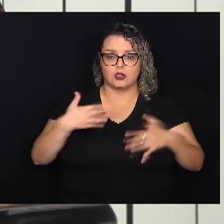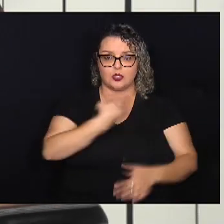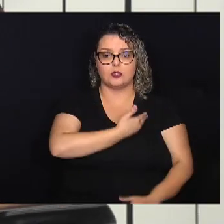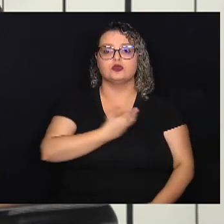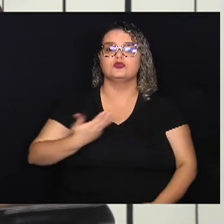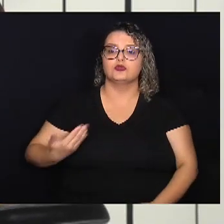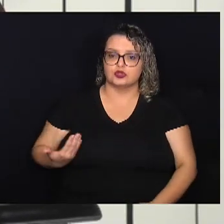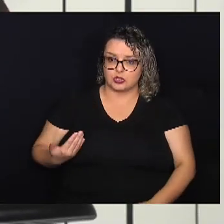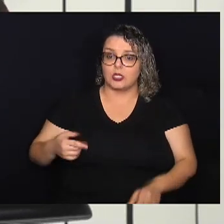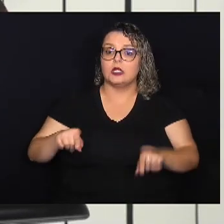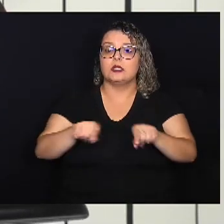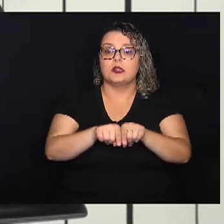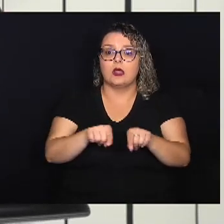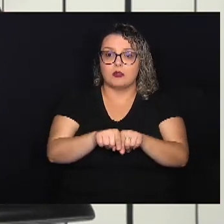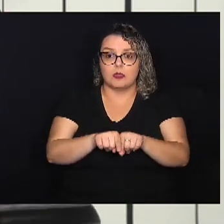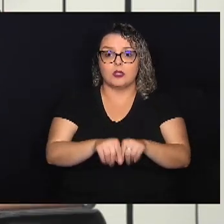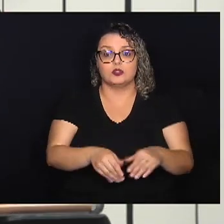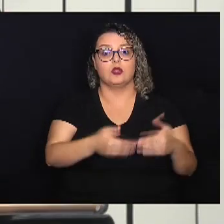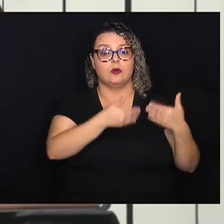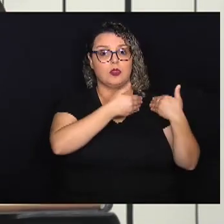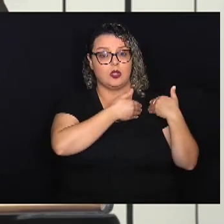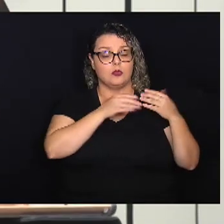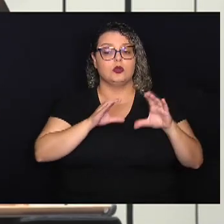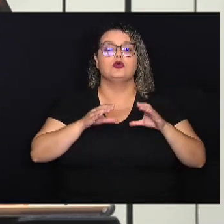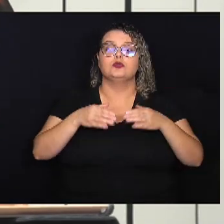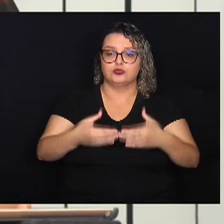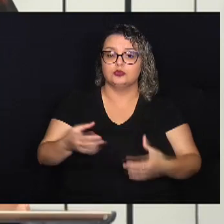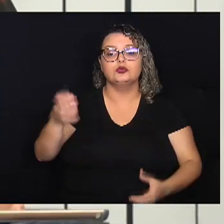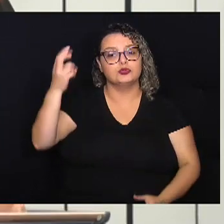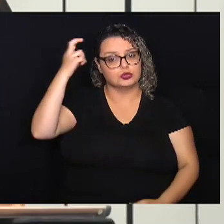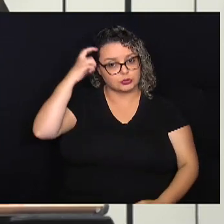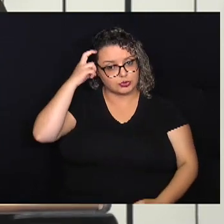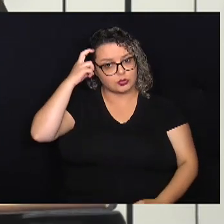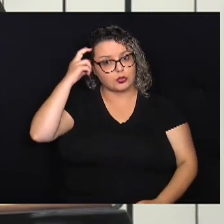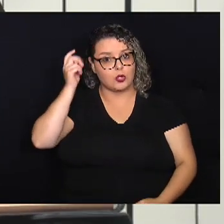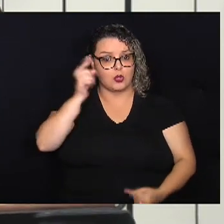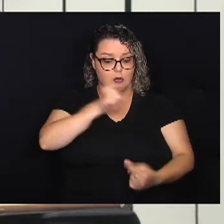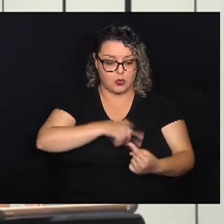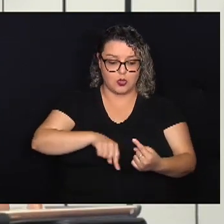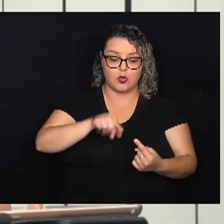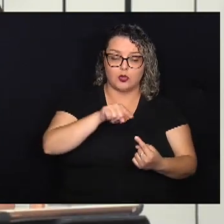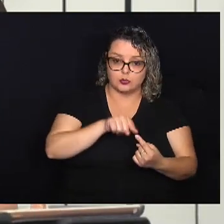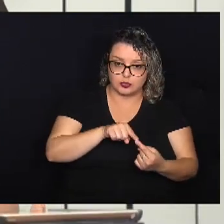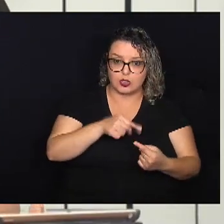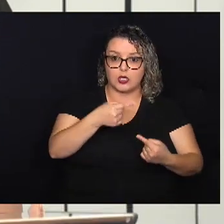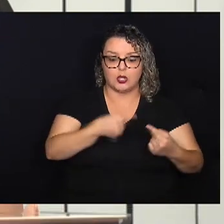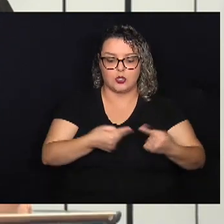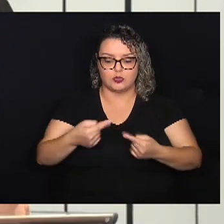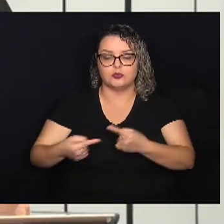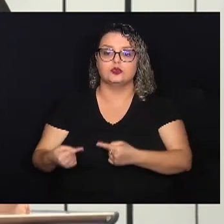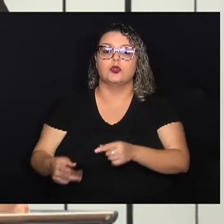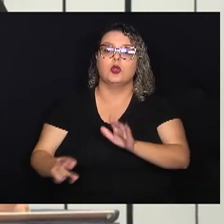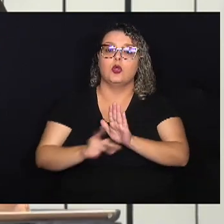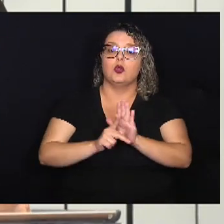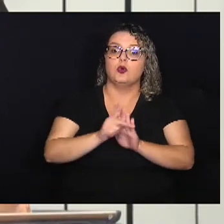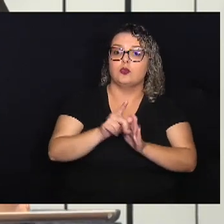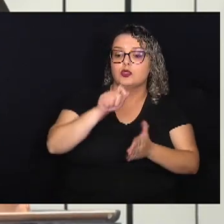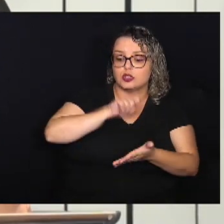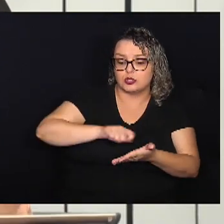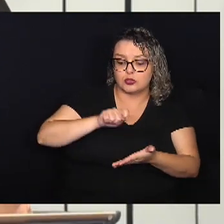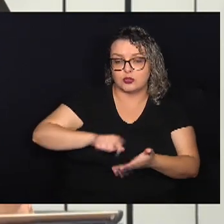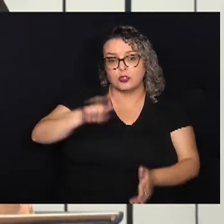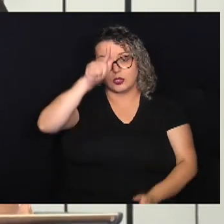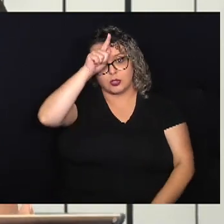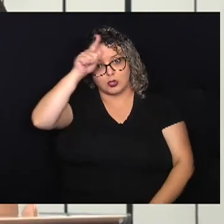pública. Também sob responsabilidade da Comissão de Cultura, o objetivo é discutir um projeto de autoria do vereador